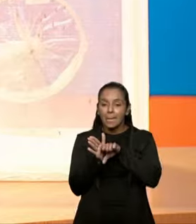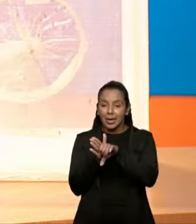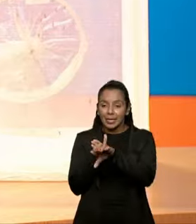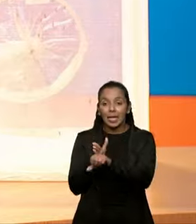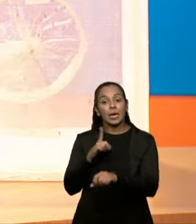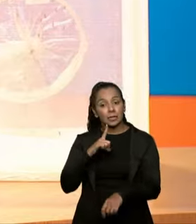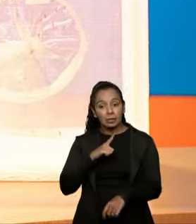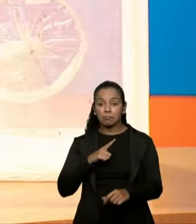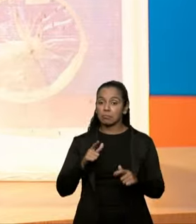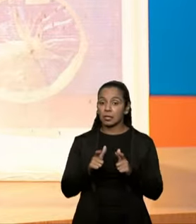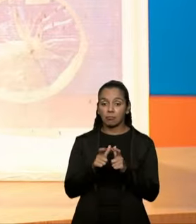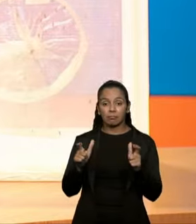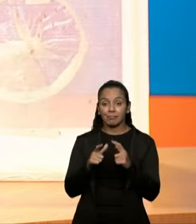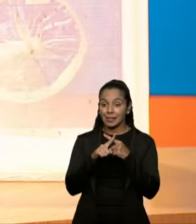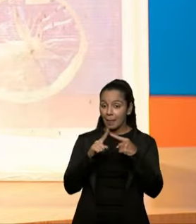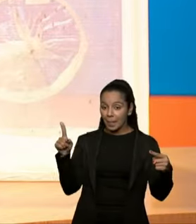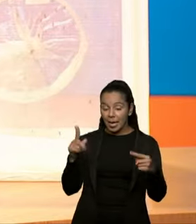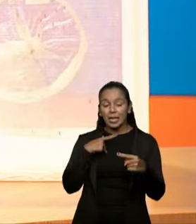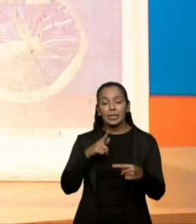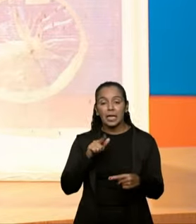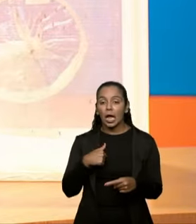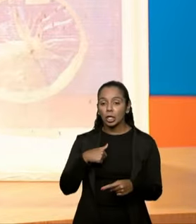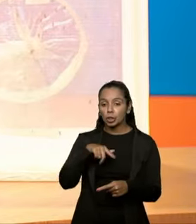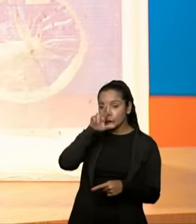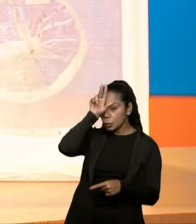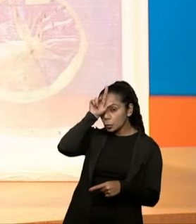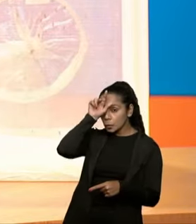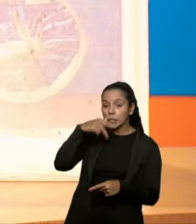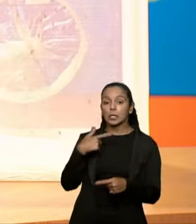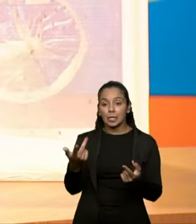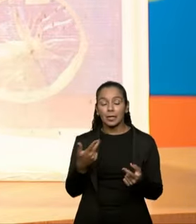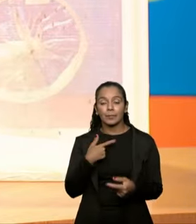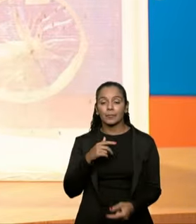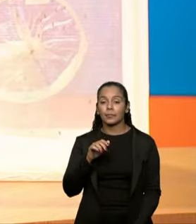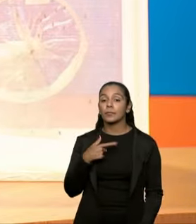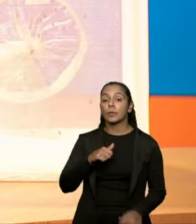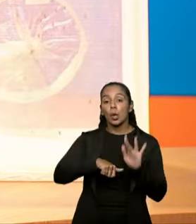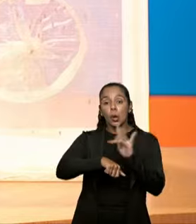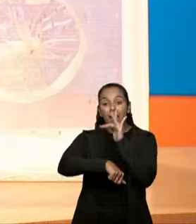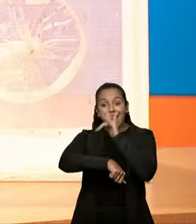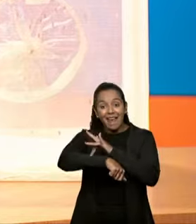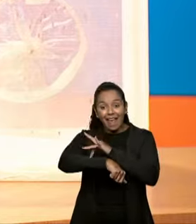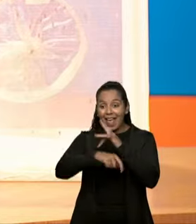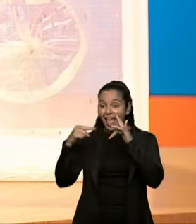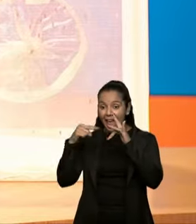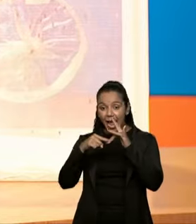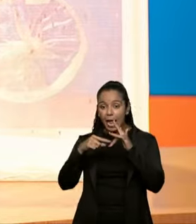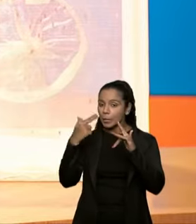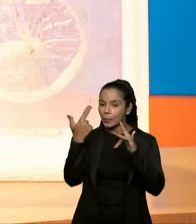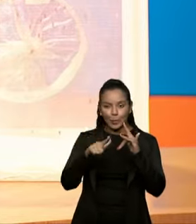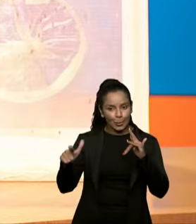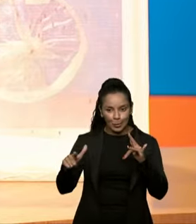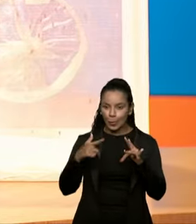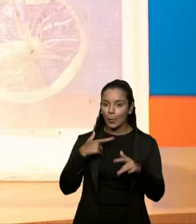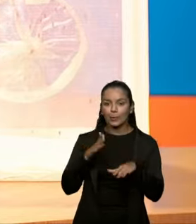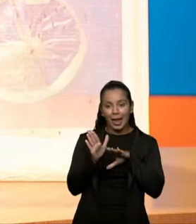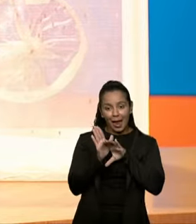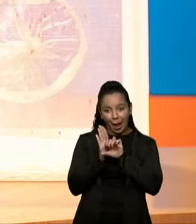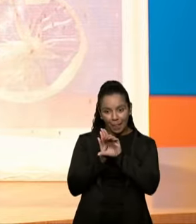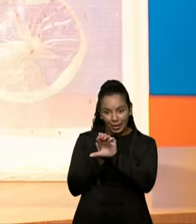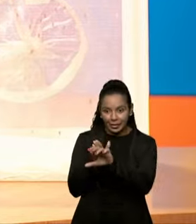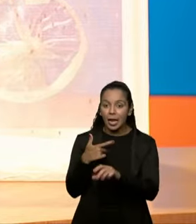mais da metade dos insetos, de maneira geral. O Aedes aegypti não tem a bactéria. E aí, uma galera da